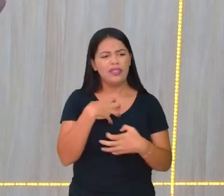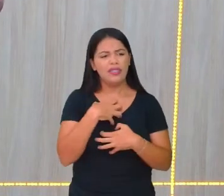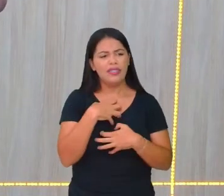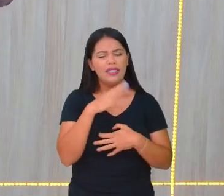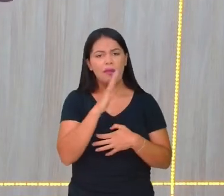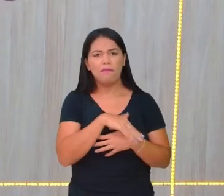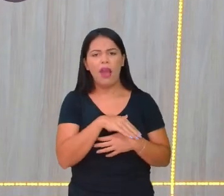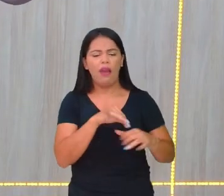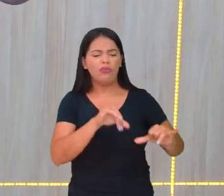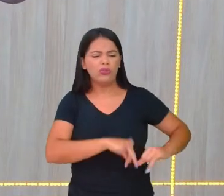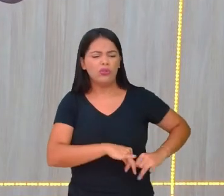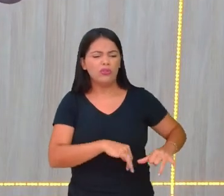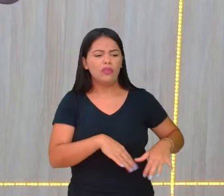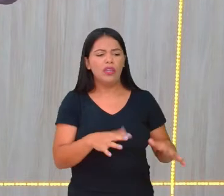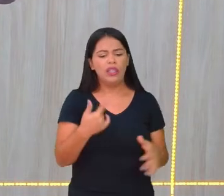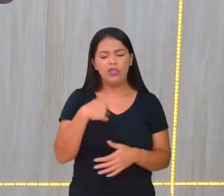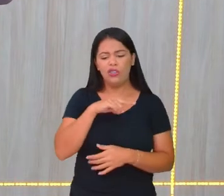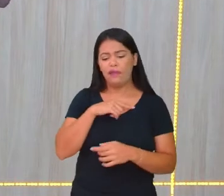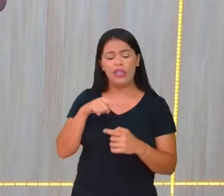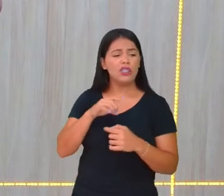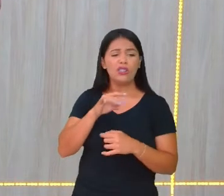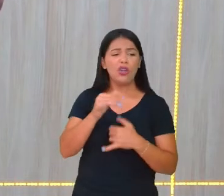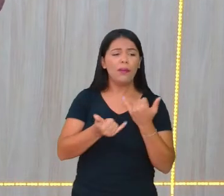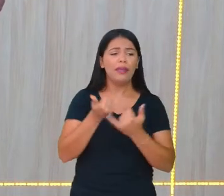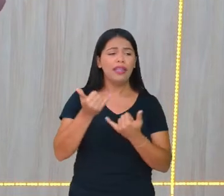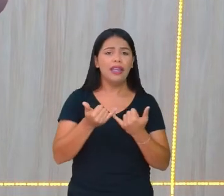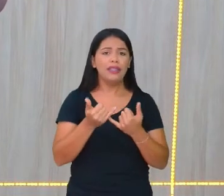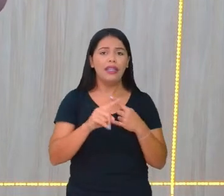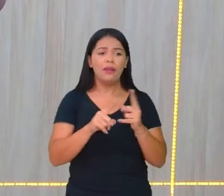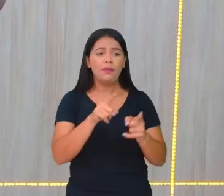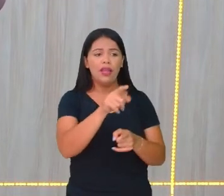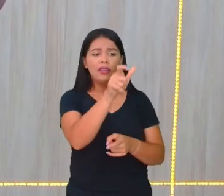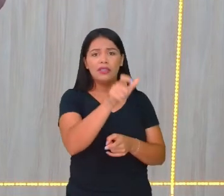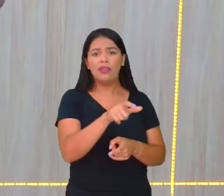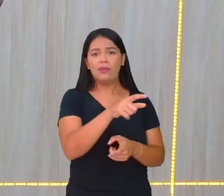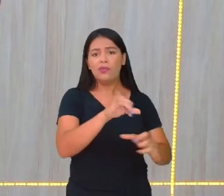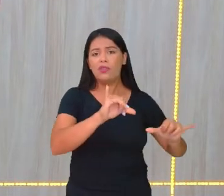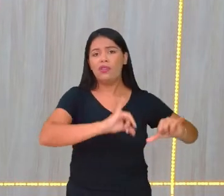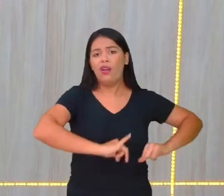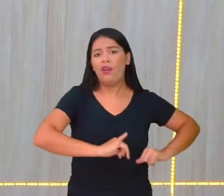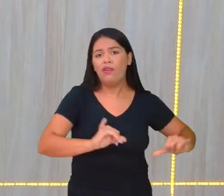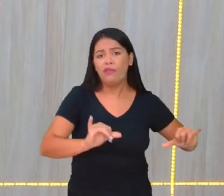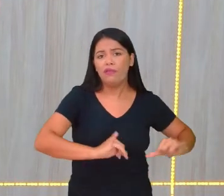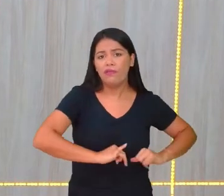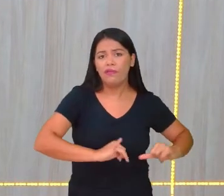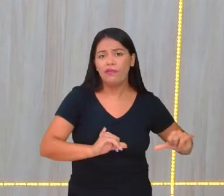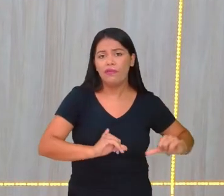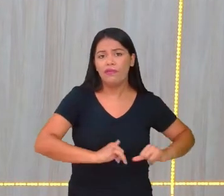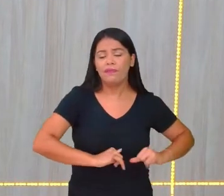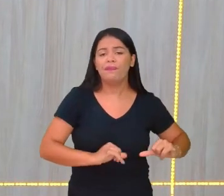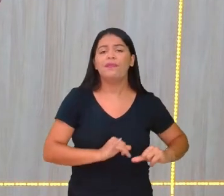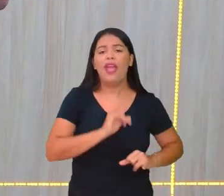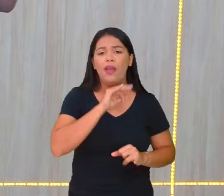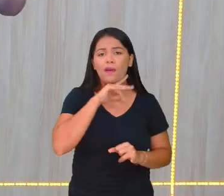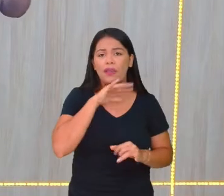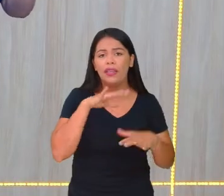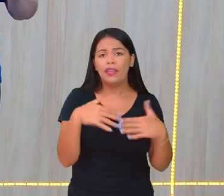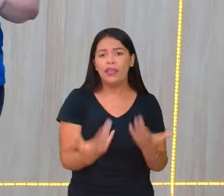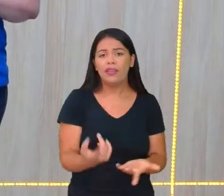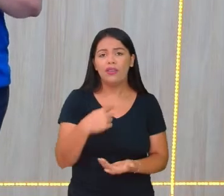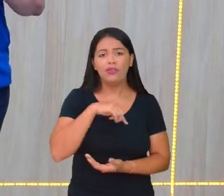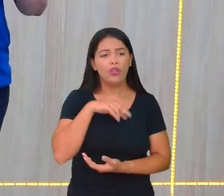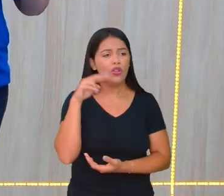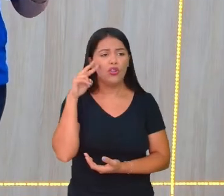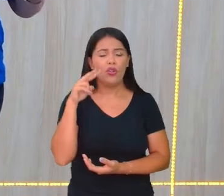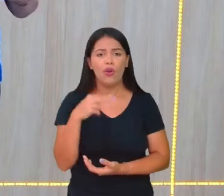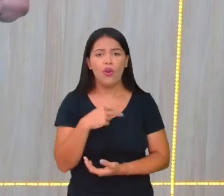besteirinha, foi uma brincadeirinha. E às vezes é uma dor no outro. Então nós não podemos, não é, olhar para o